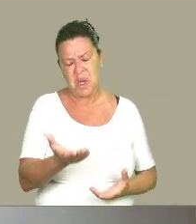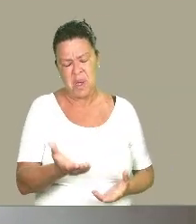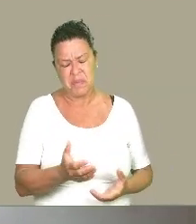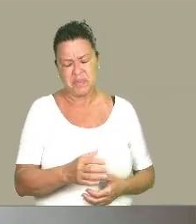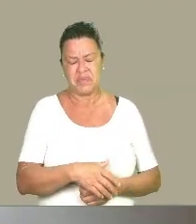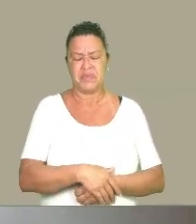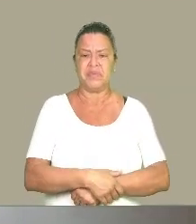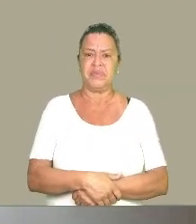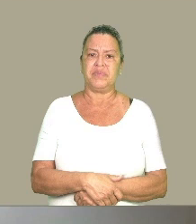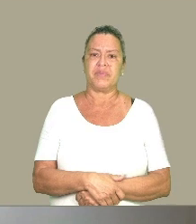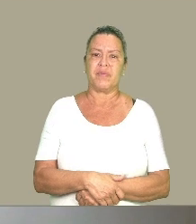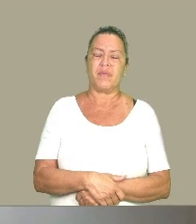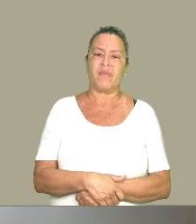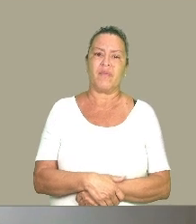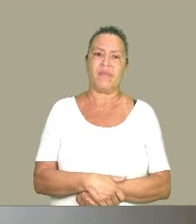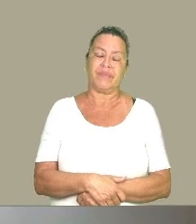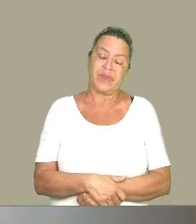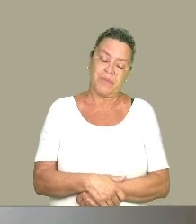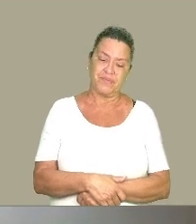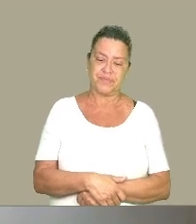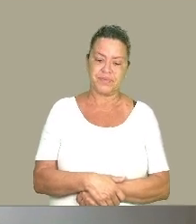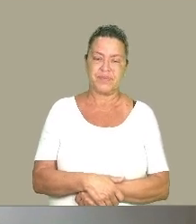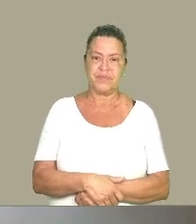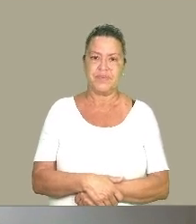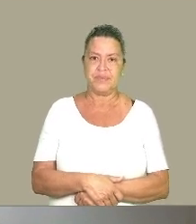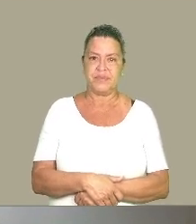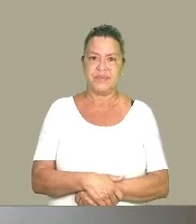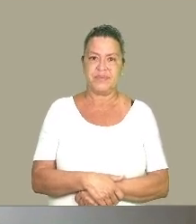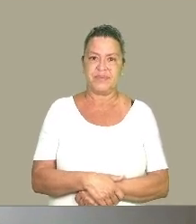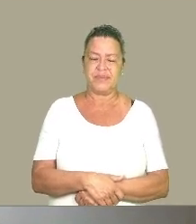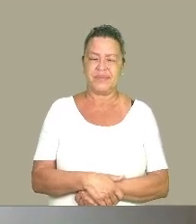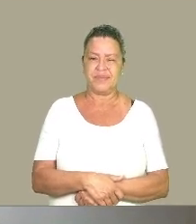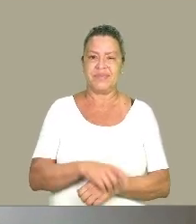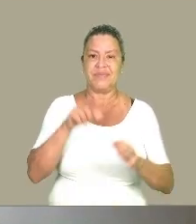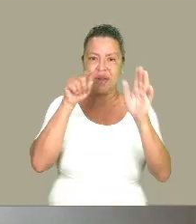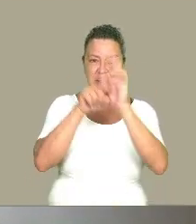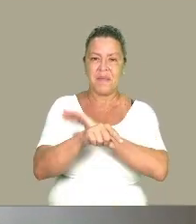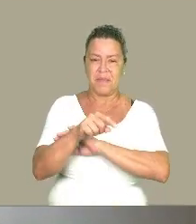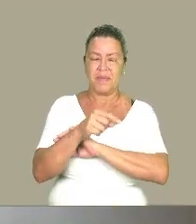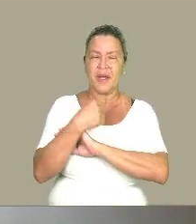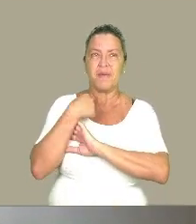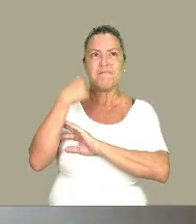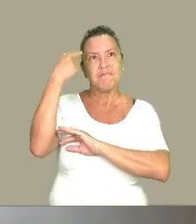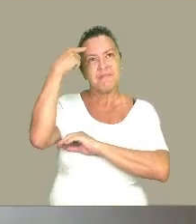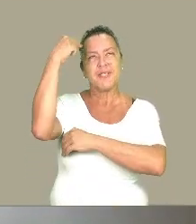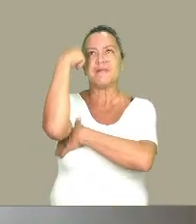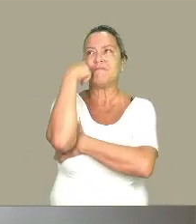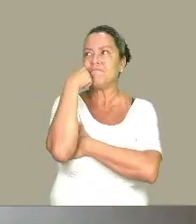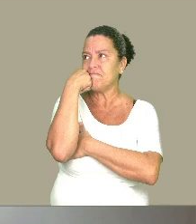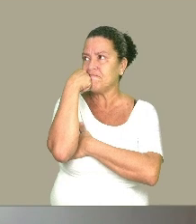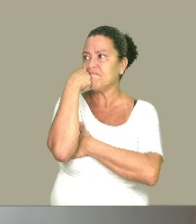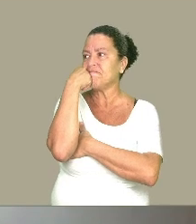juntas. Pois bem, uma pergunta que eu me fiz ao longo do estudo é: será que